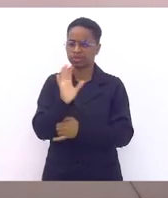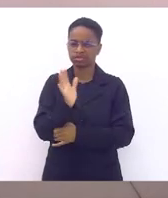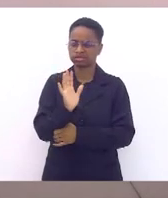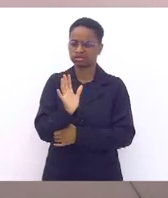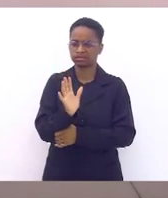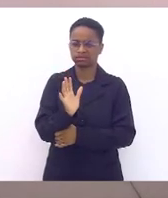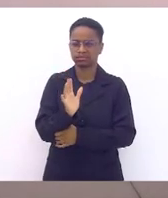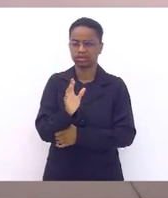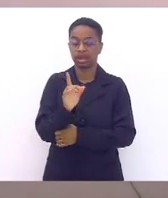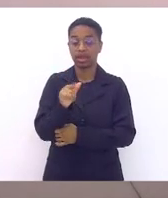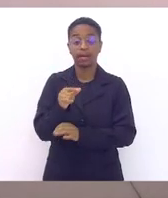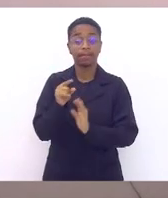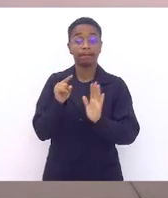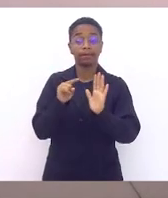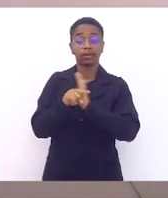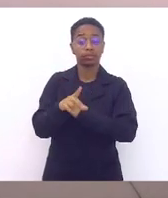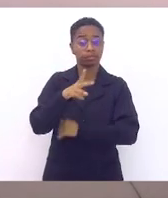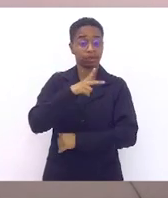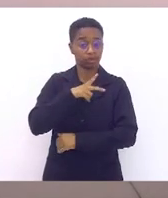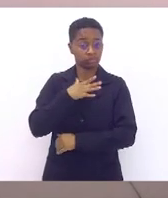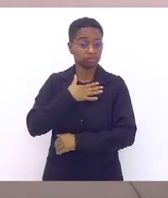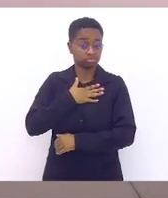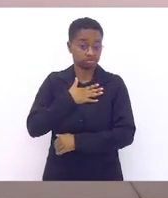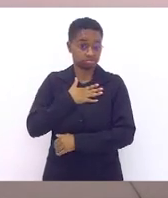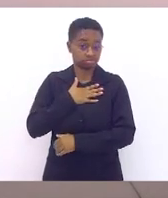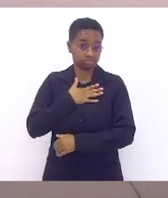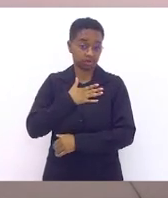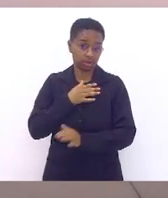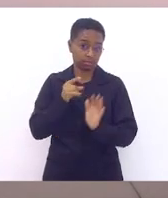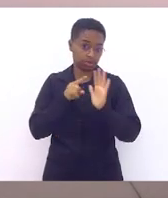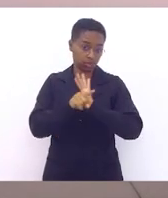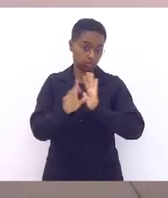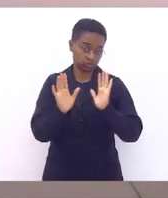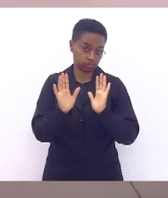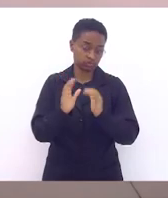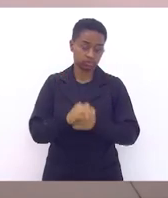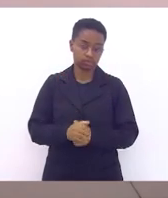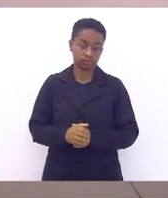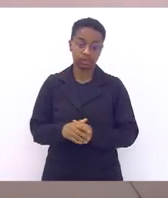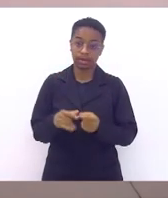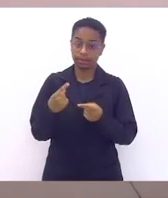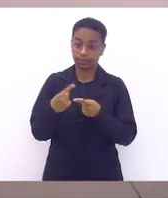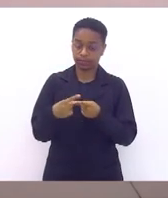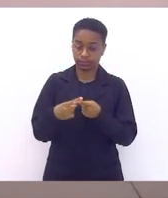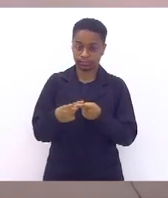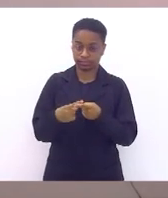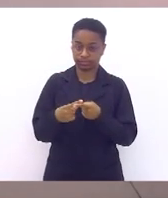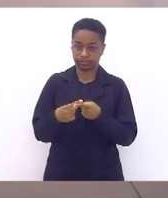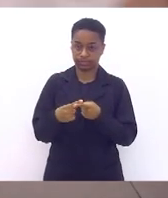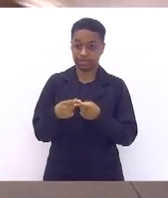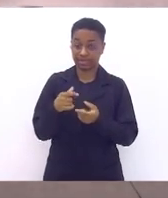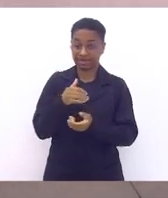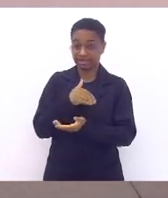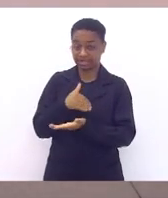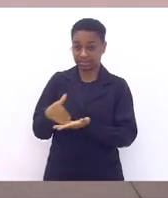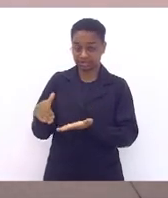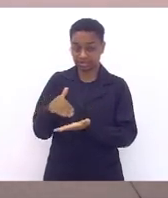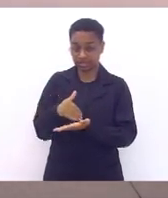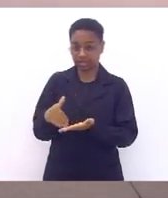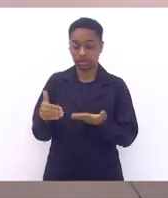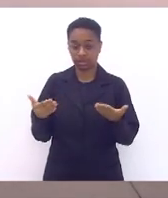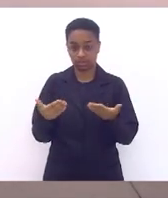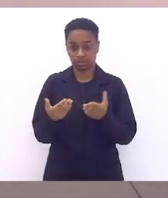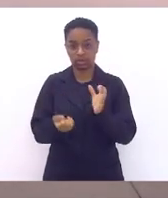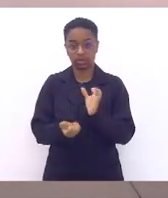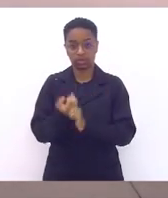mandato, é um questionamento pessoal que eu faço. Porque o secretário Kiepp instituiu o Conselho